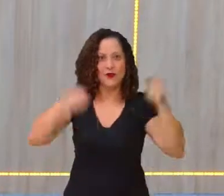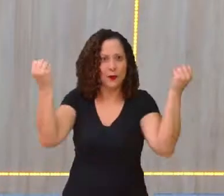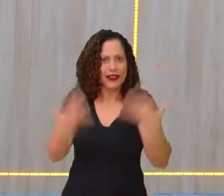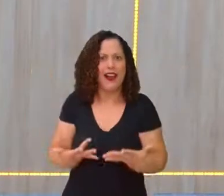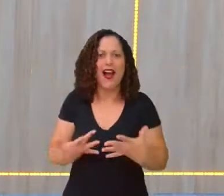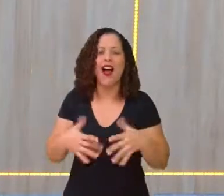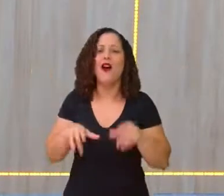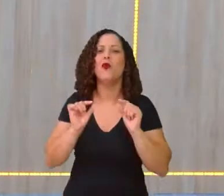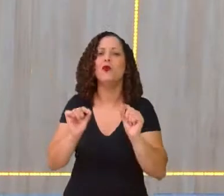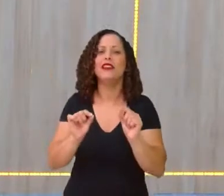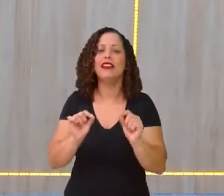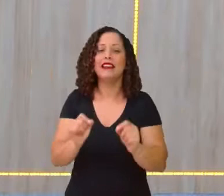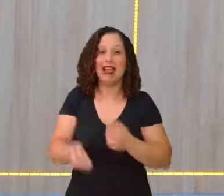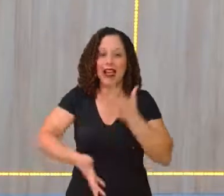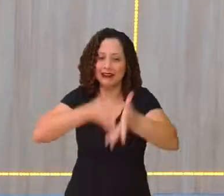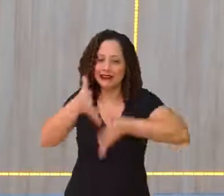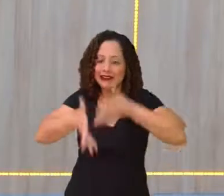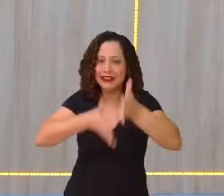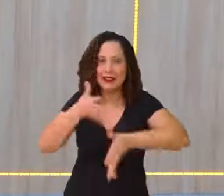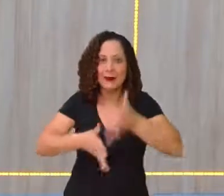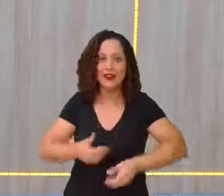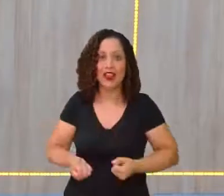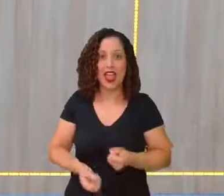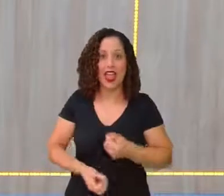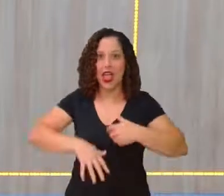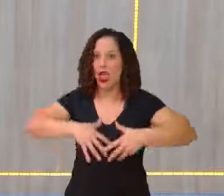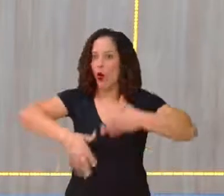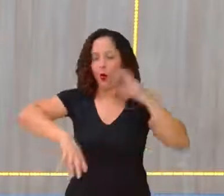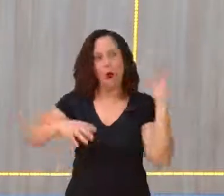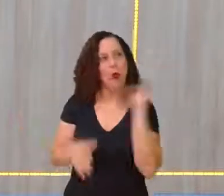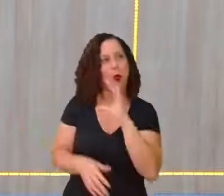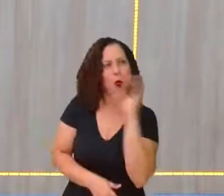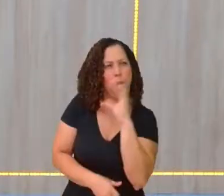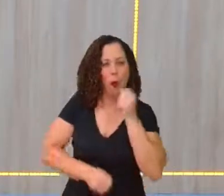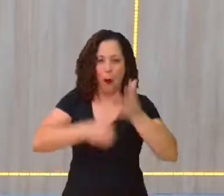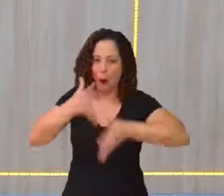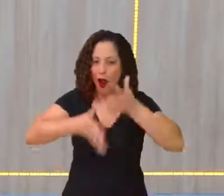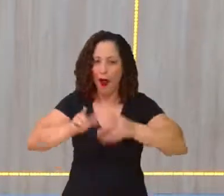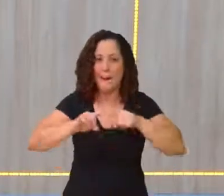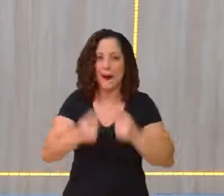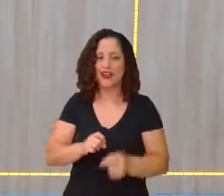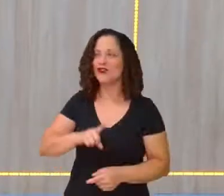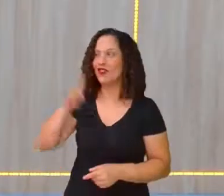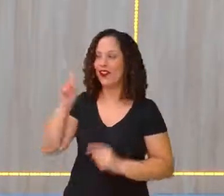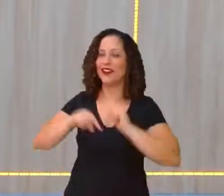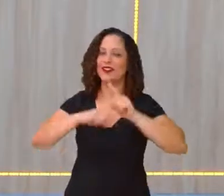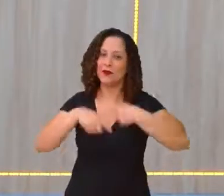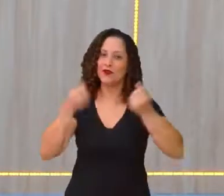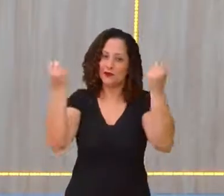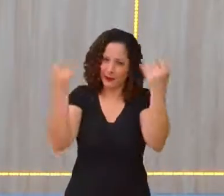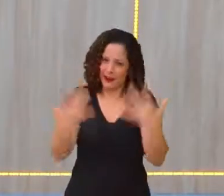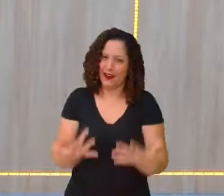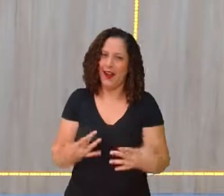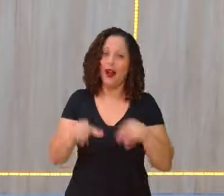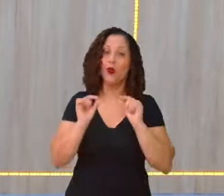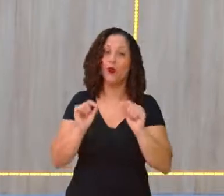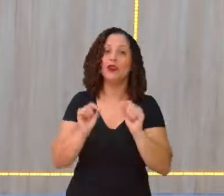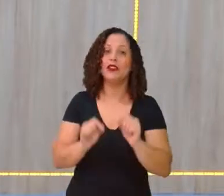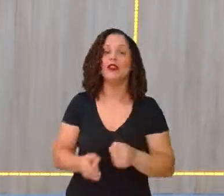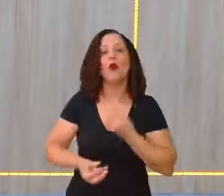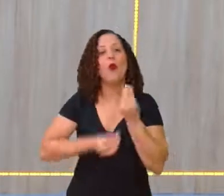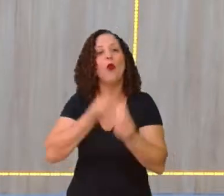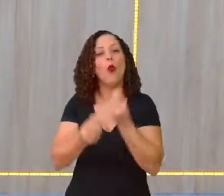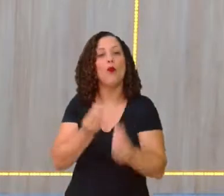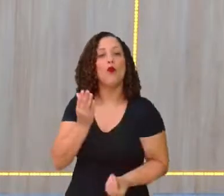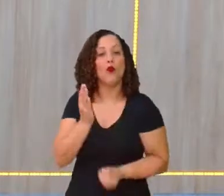pro pessoal aí nas Libras que vai ser uma confusão. Mas depois ela vai lá e explica, né, o surgimento do